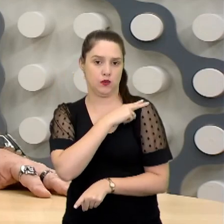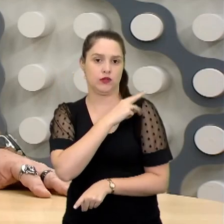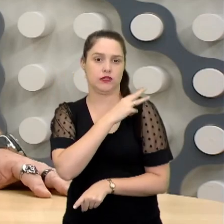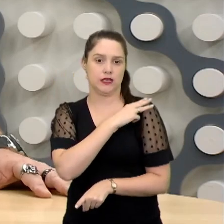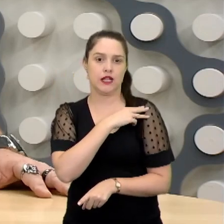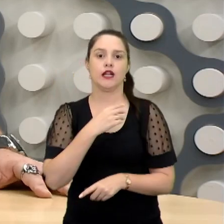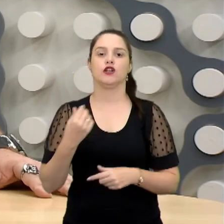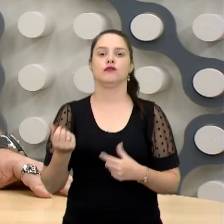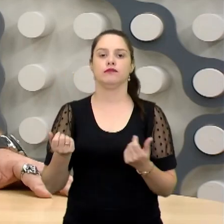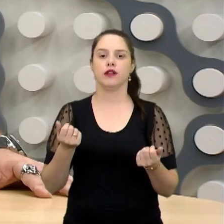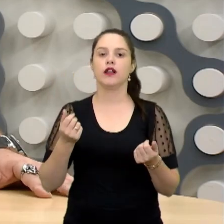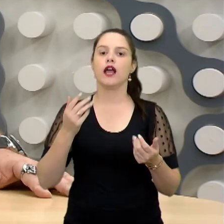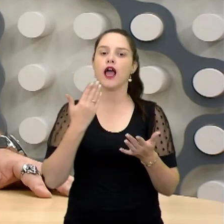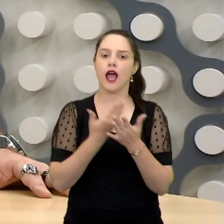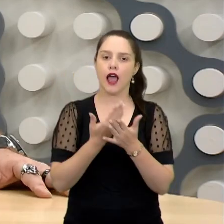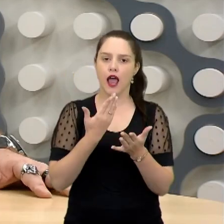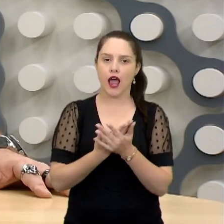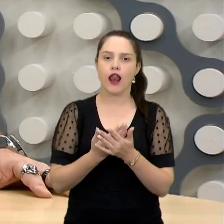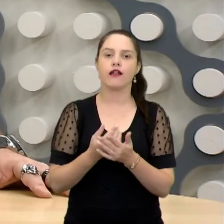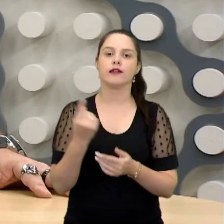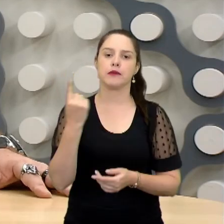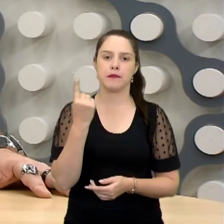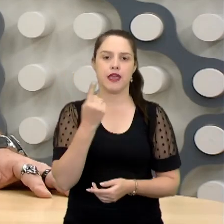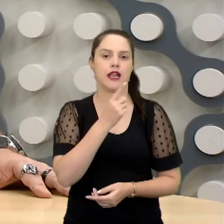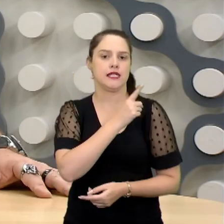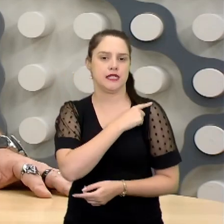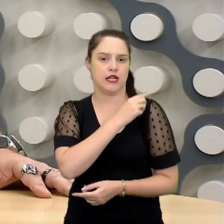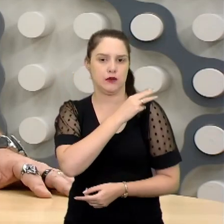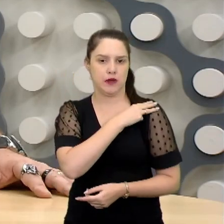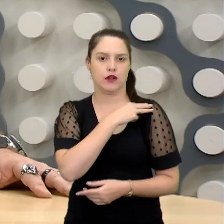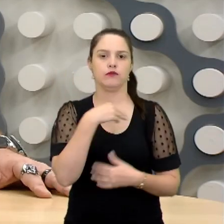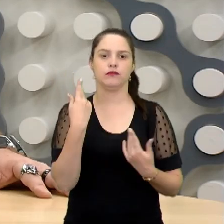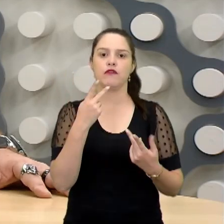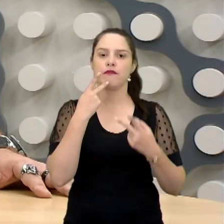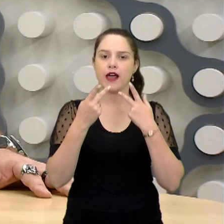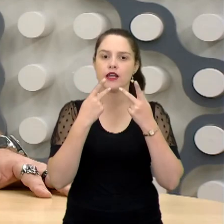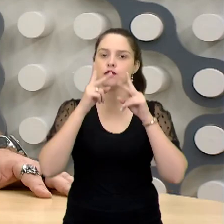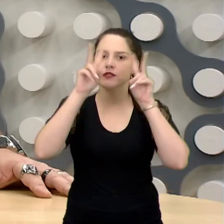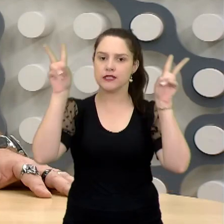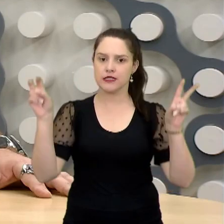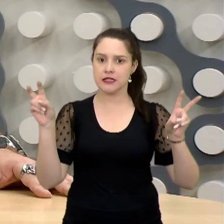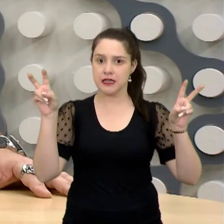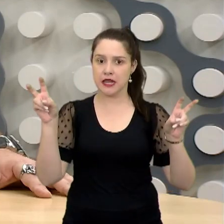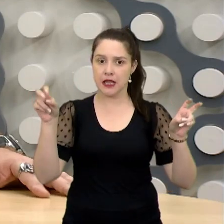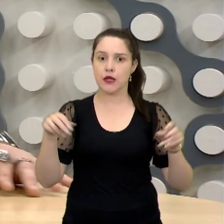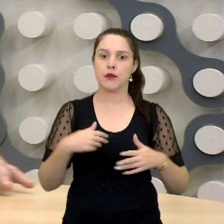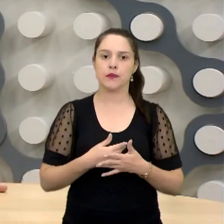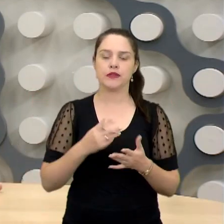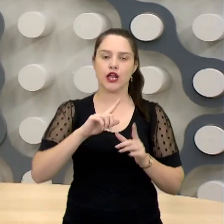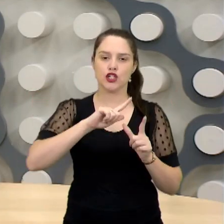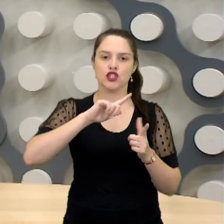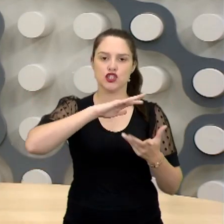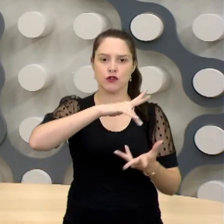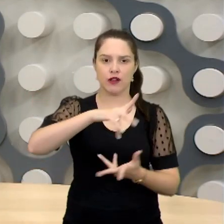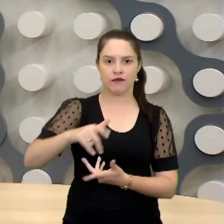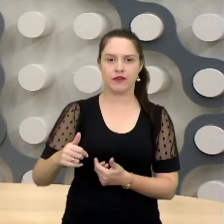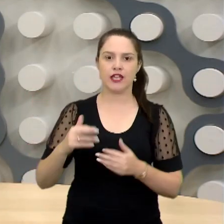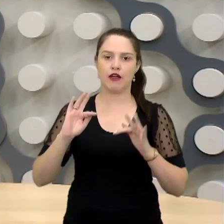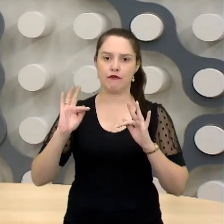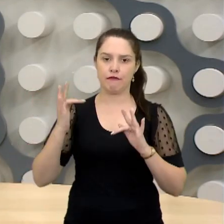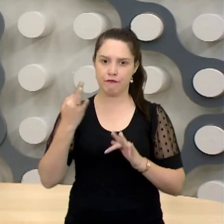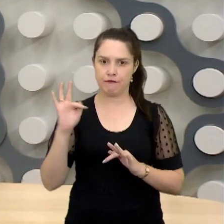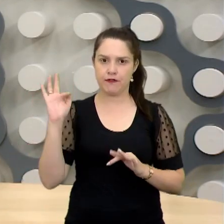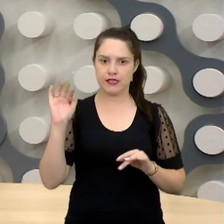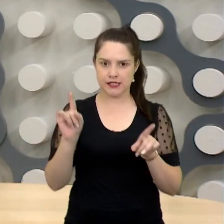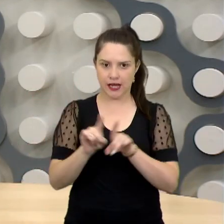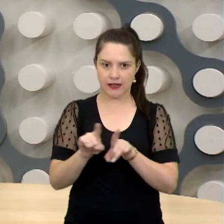Mídias, demos aulas aí para a primeira série do ensino médio, falando sobre essas questões aí da geografia física, do